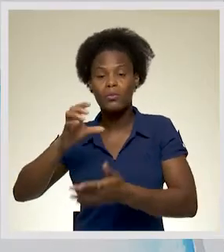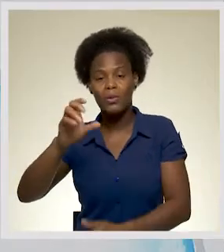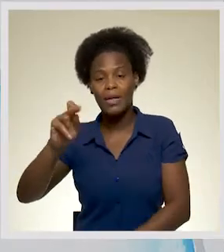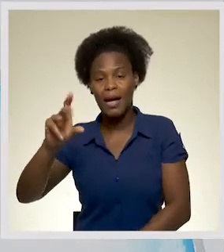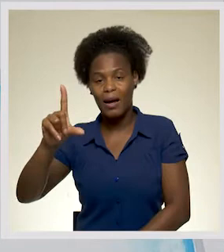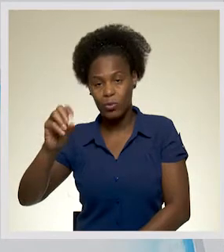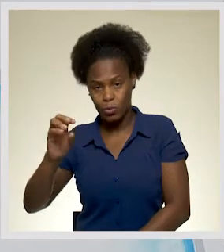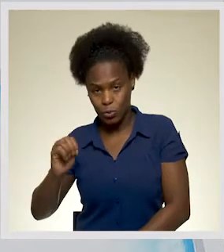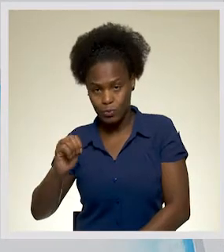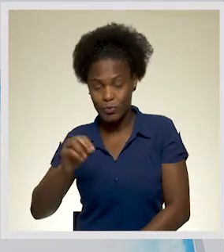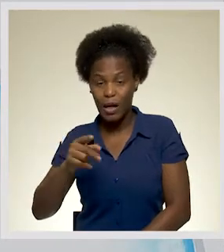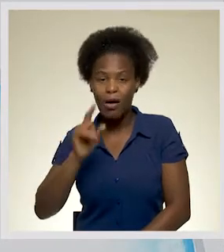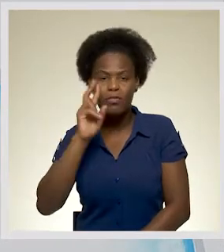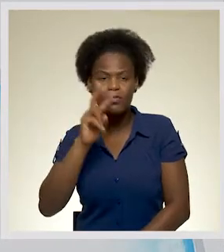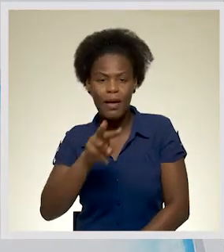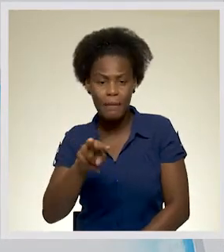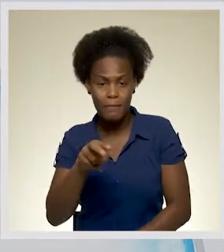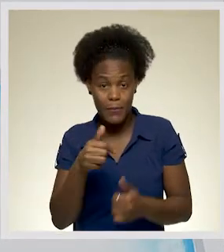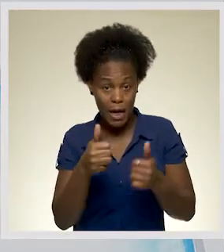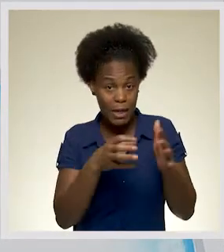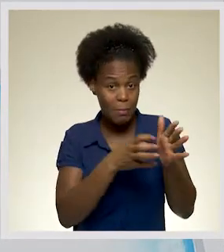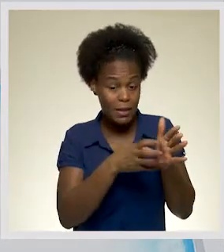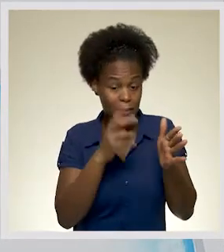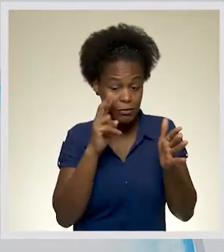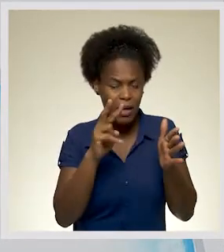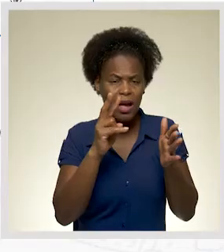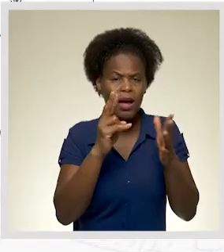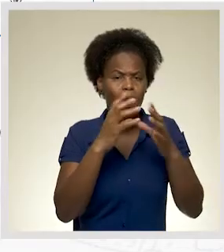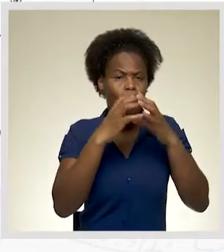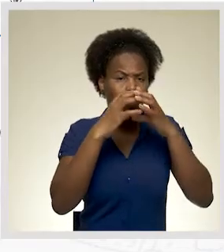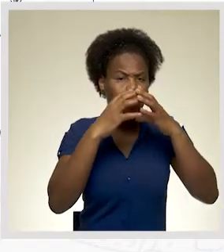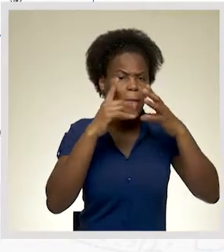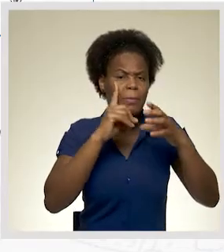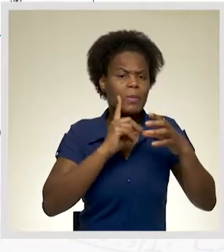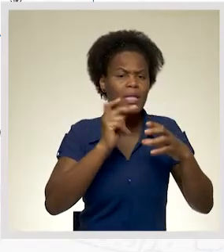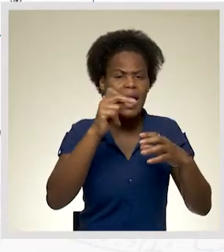bem, quantos balões levou a Ana?